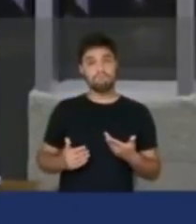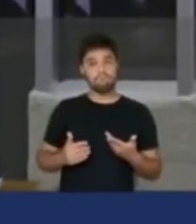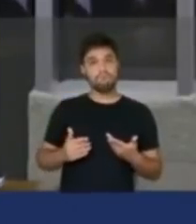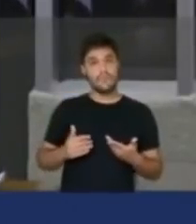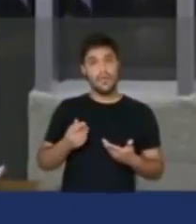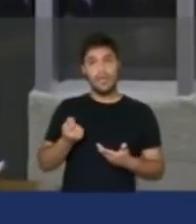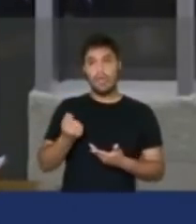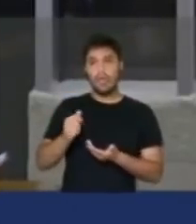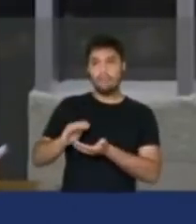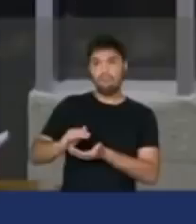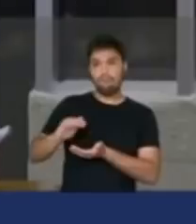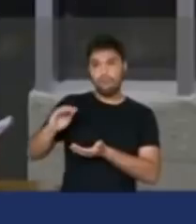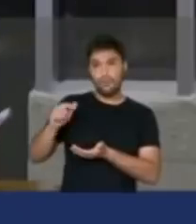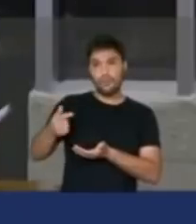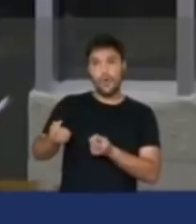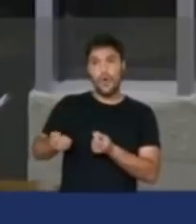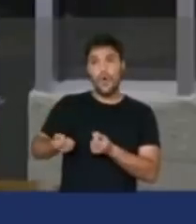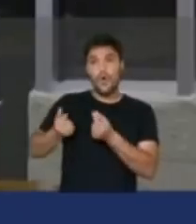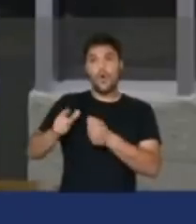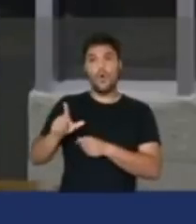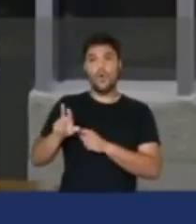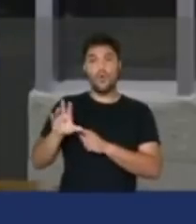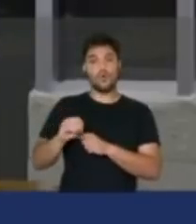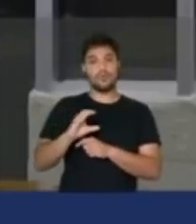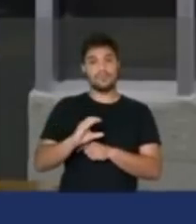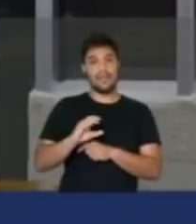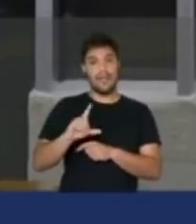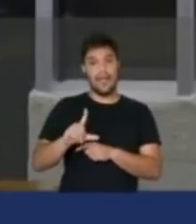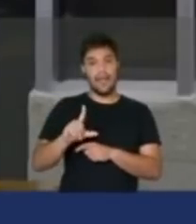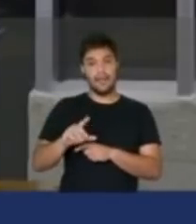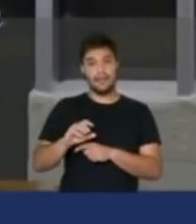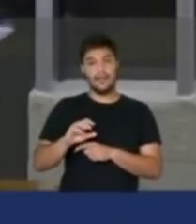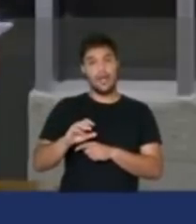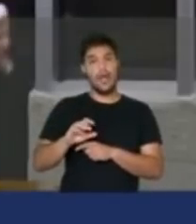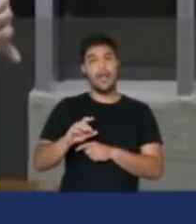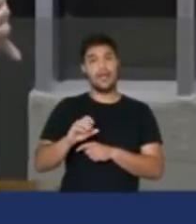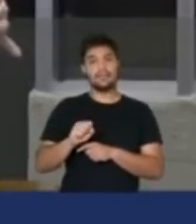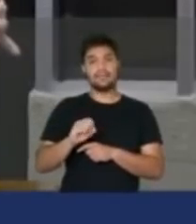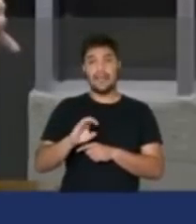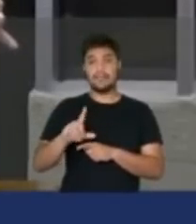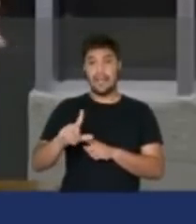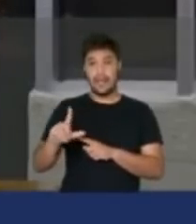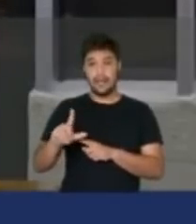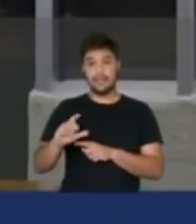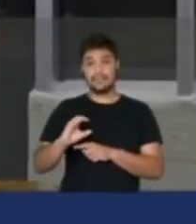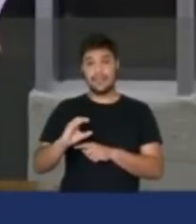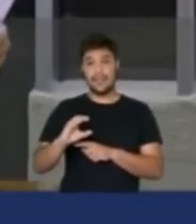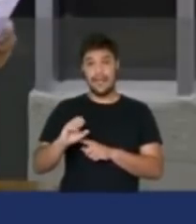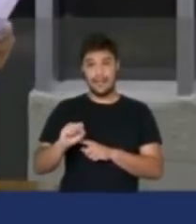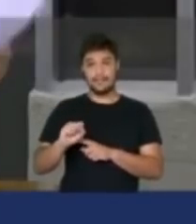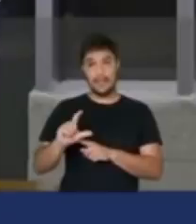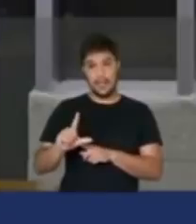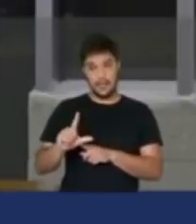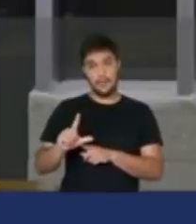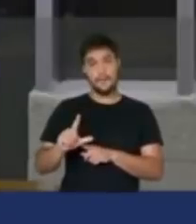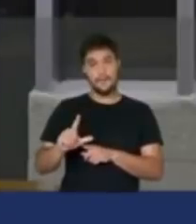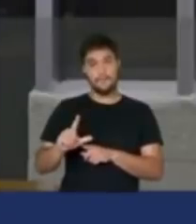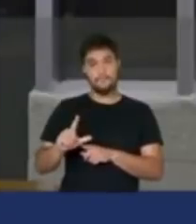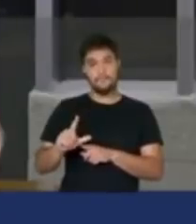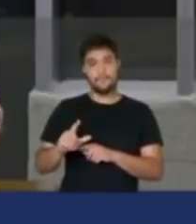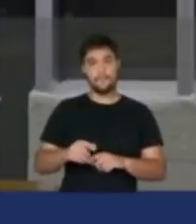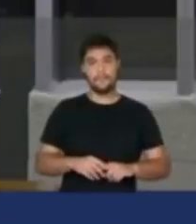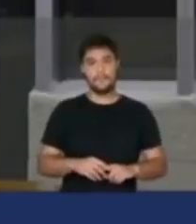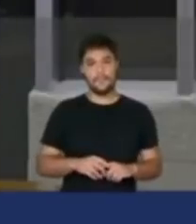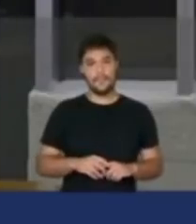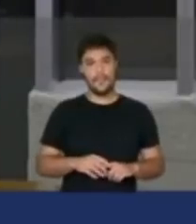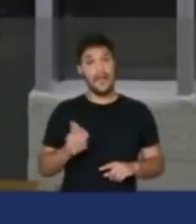e da lucratividade do banco, da CSL, Contribuição sobre o Lucro Líquido dos Bancos. E agora, eu falava hoje ainda com